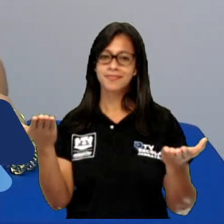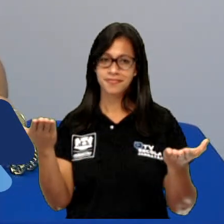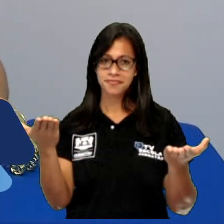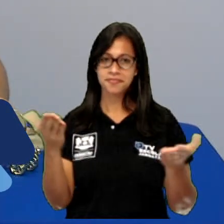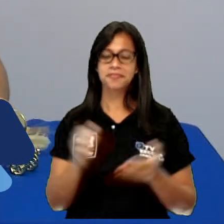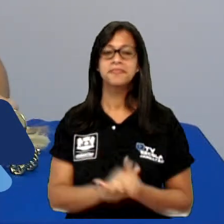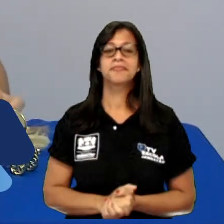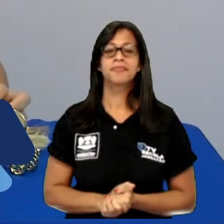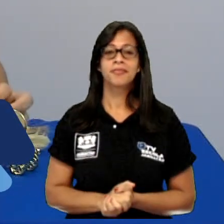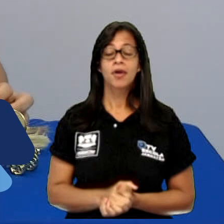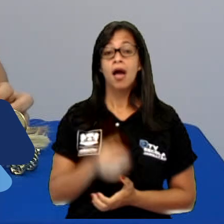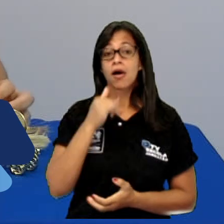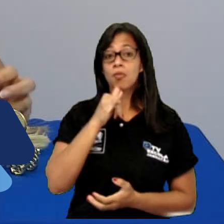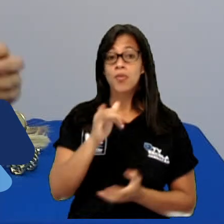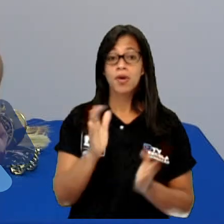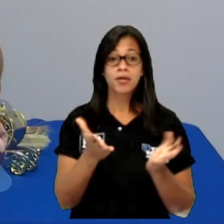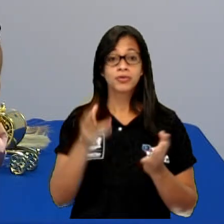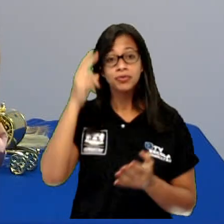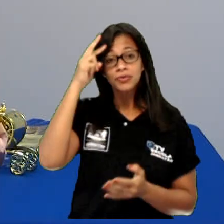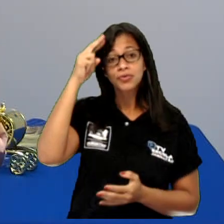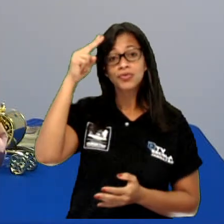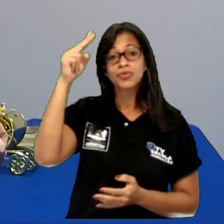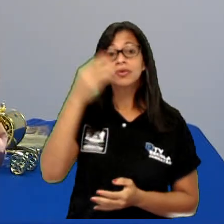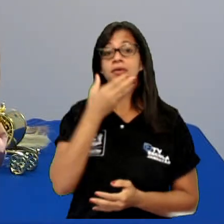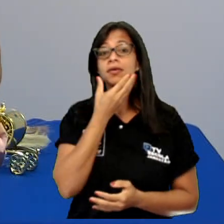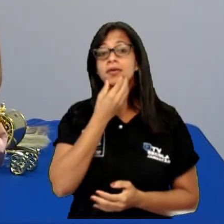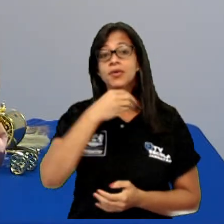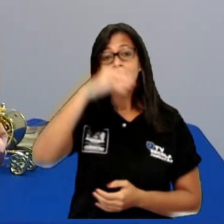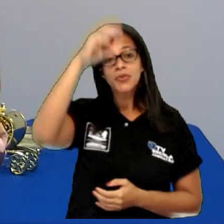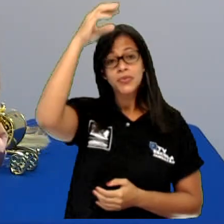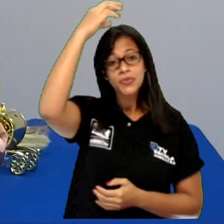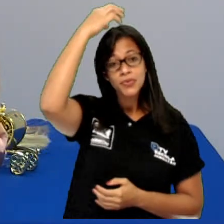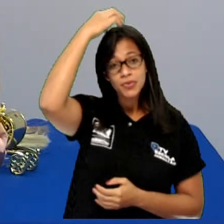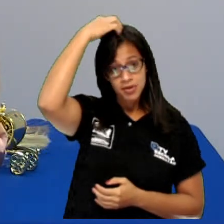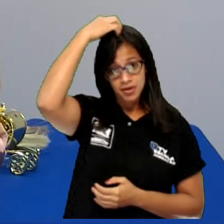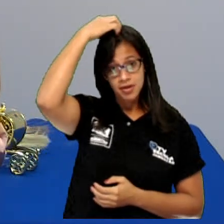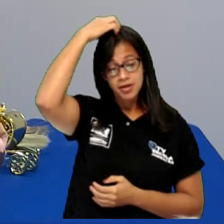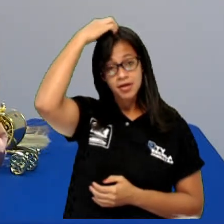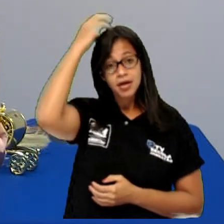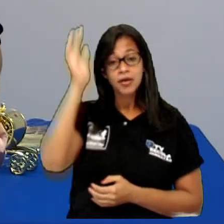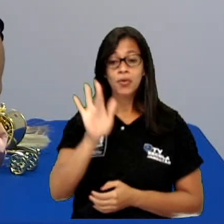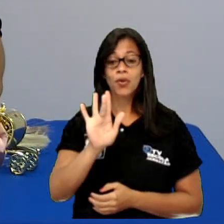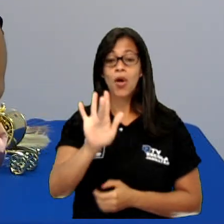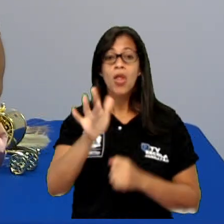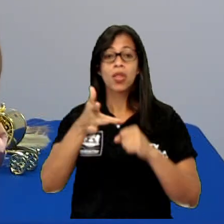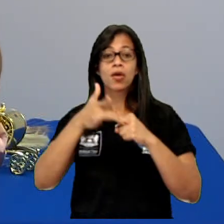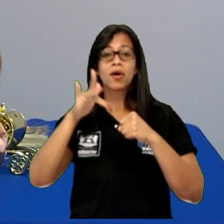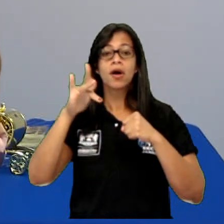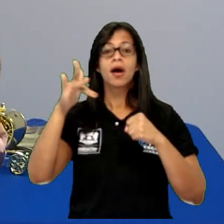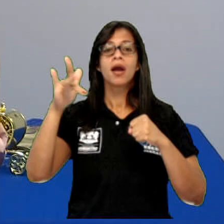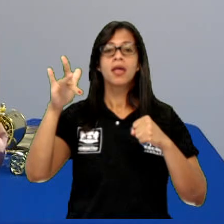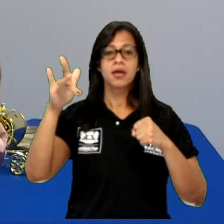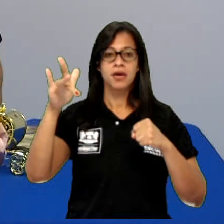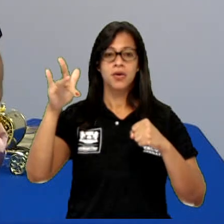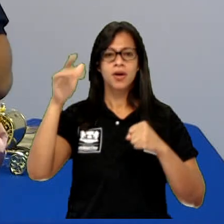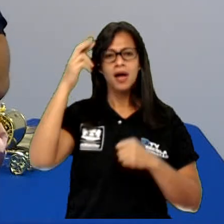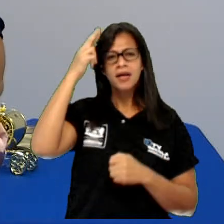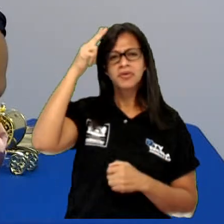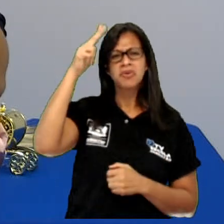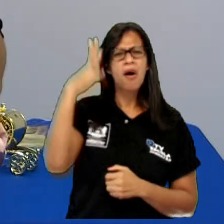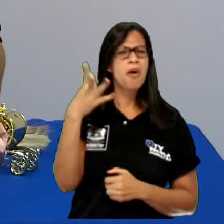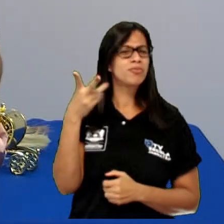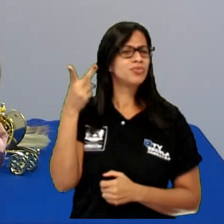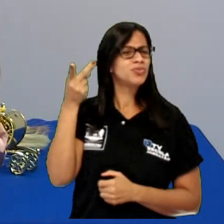a história de um rei, o rei Midas e o toque de ouro. Essa história é muito antiga, ela veio lá da Grécia